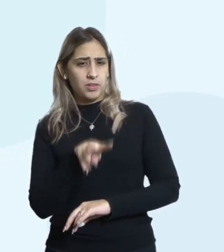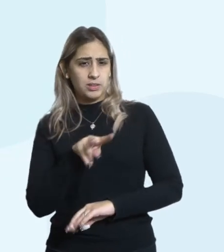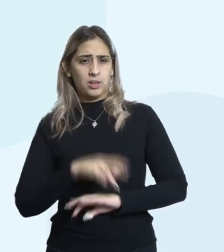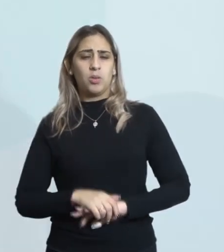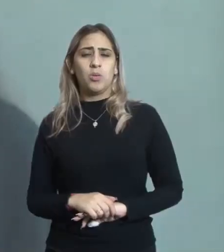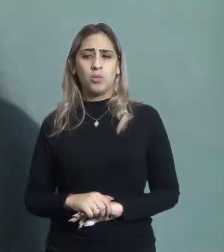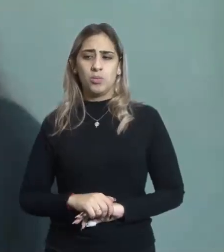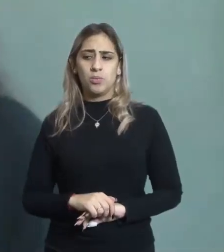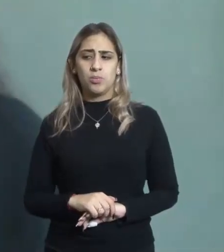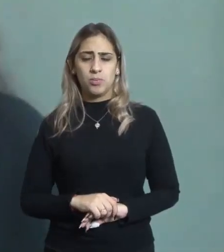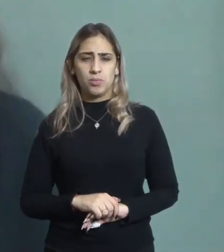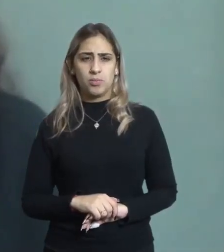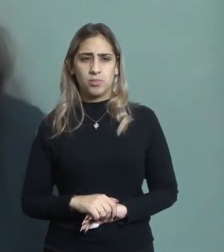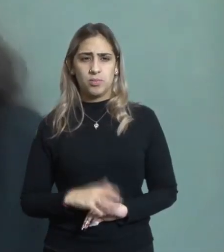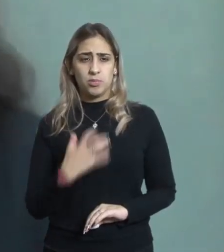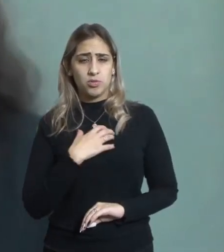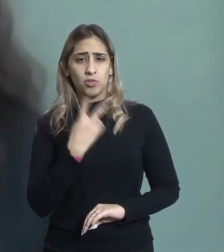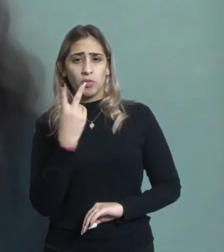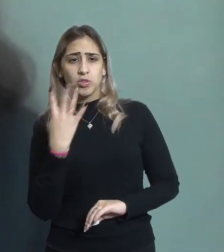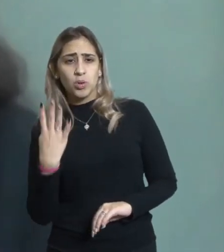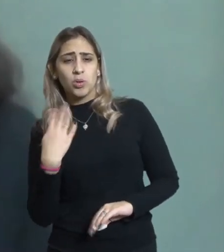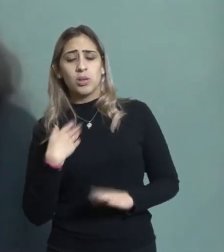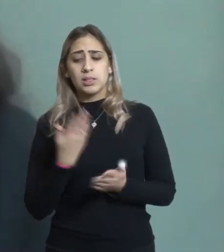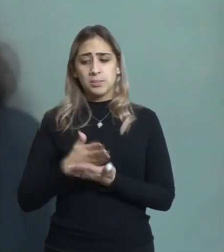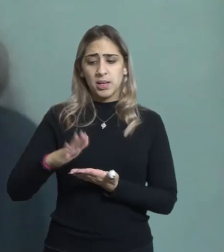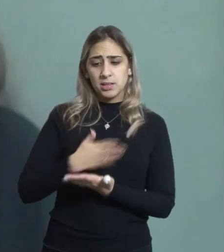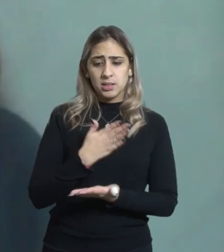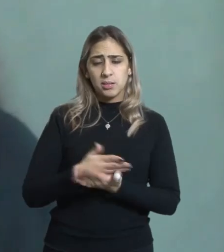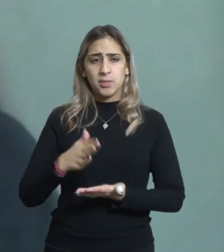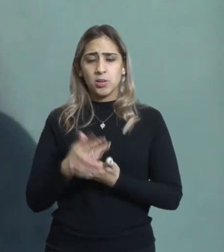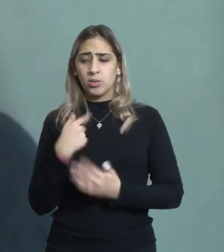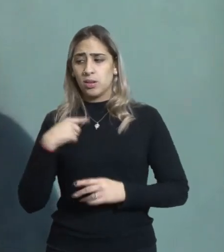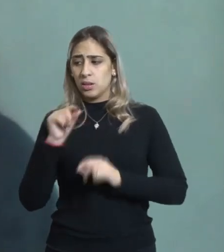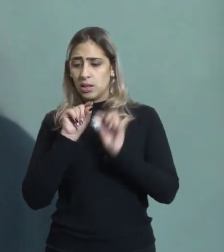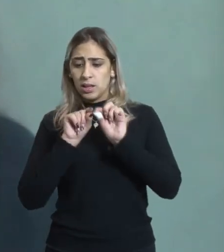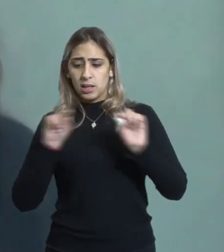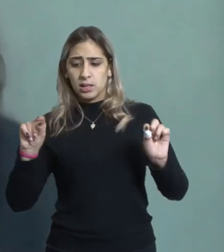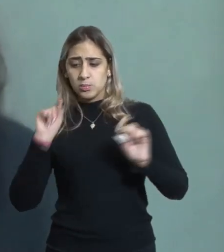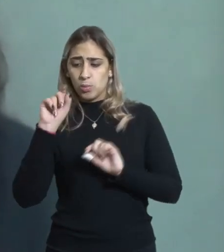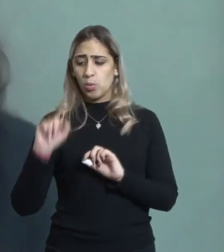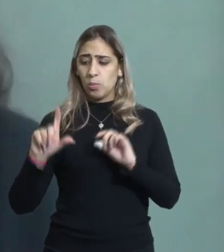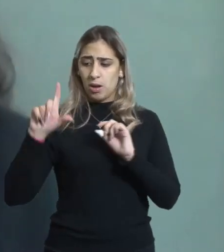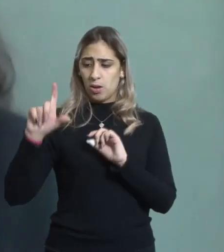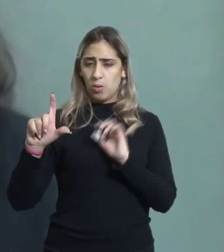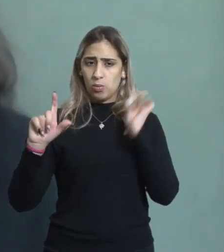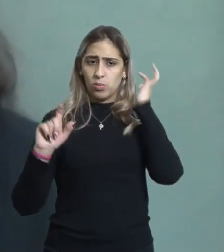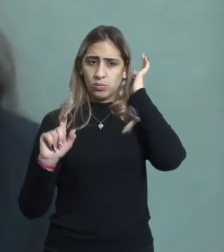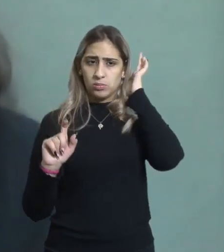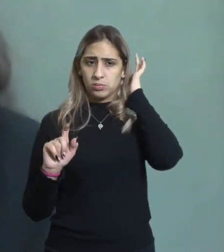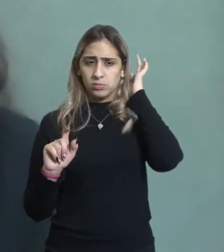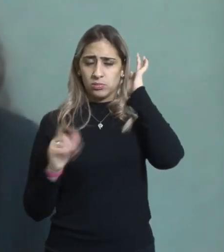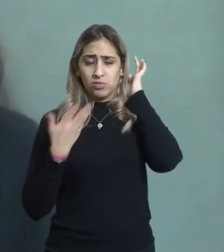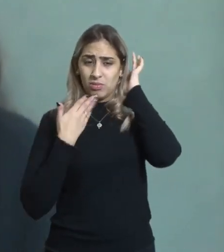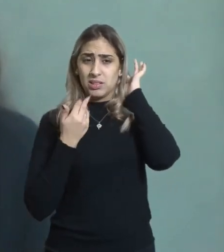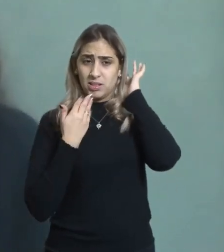letra 24, espaçamento entre linhas um pouquinho maior,